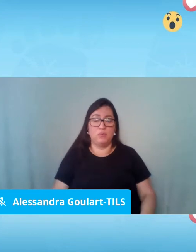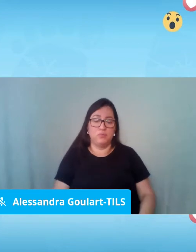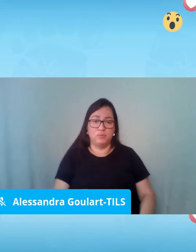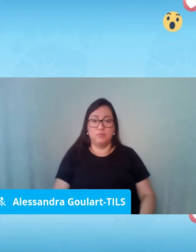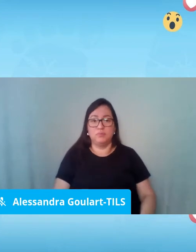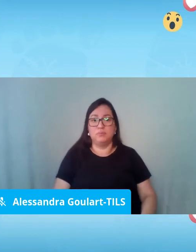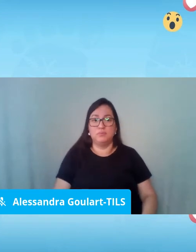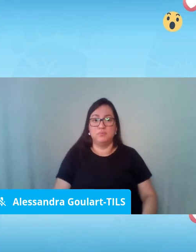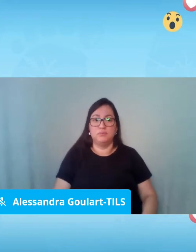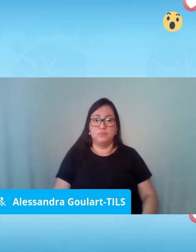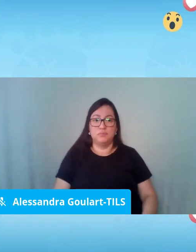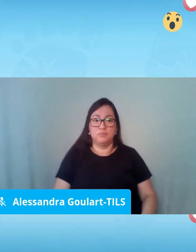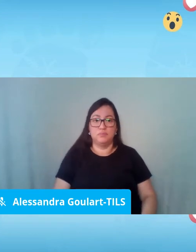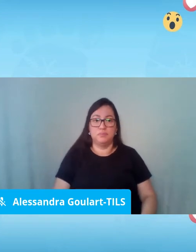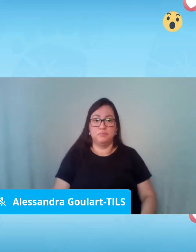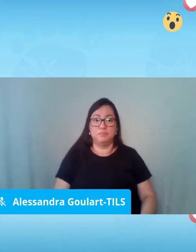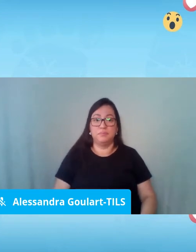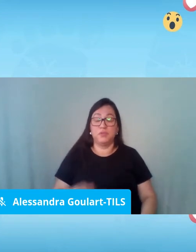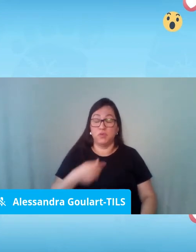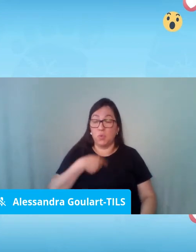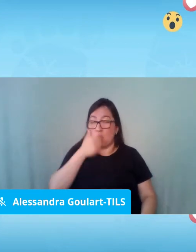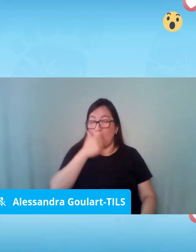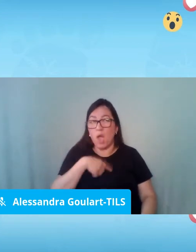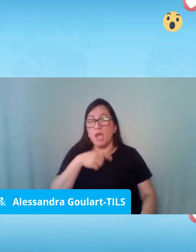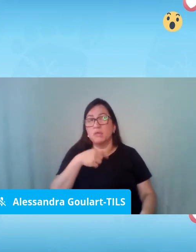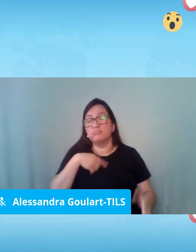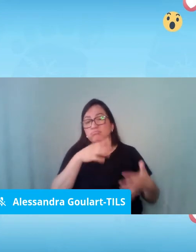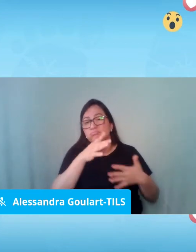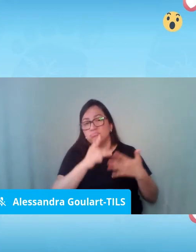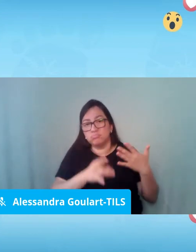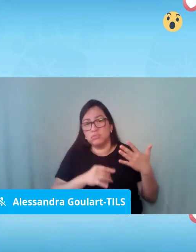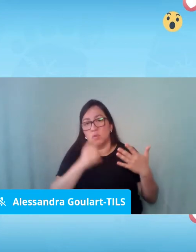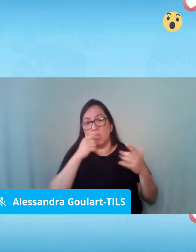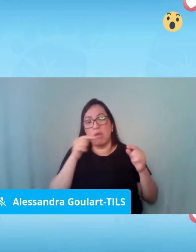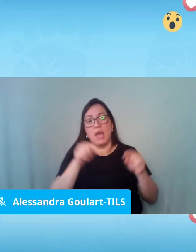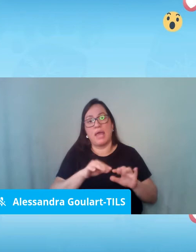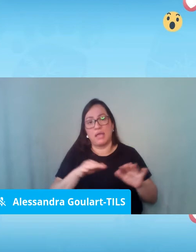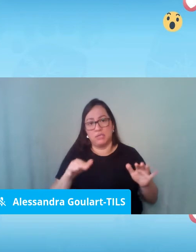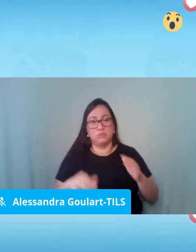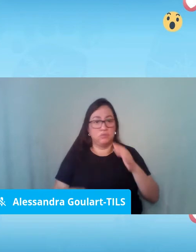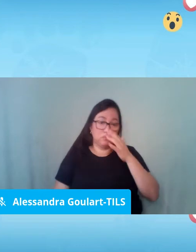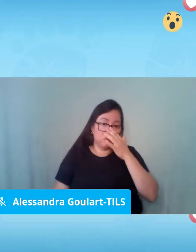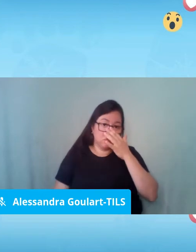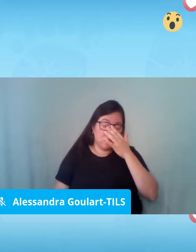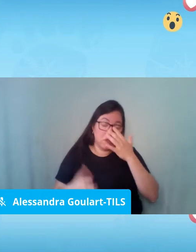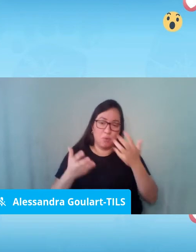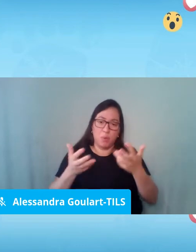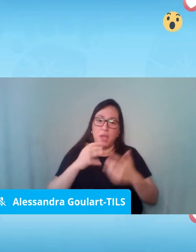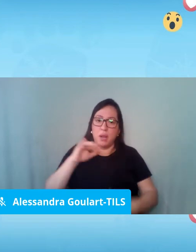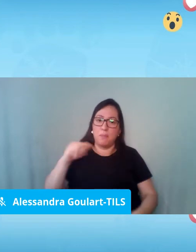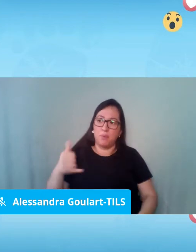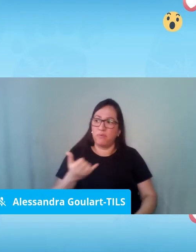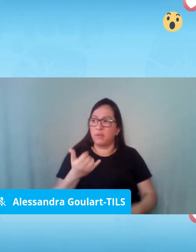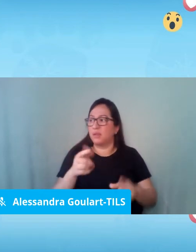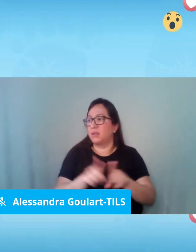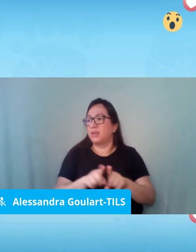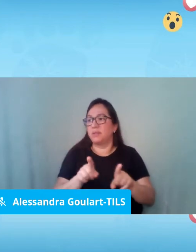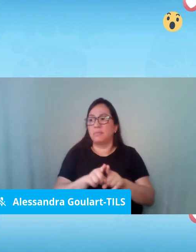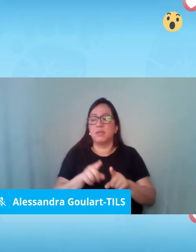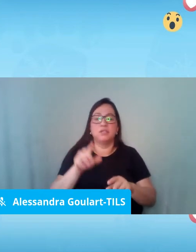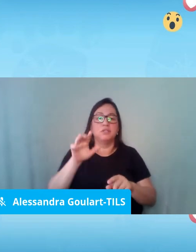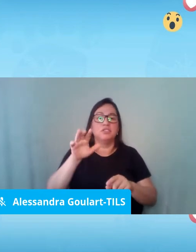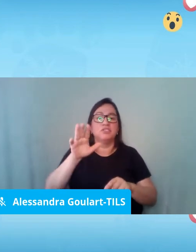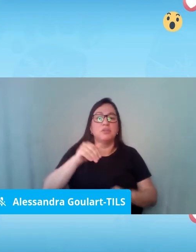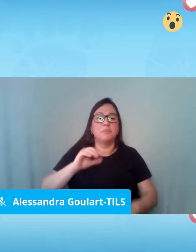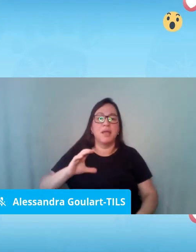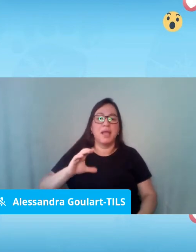eu tinha para falar rapidamente é isso. Depois a gente vai abrir para discussão. Eu queria aproveitar também para chamar a Carol,